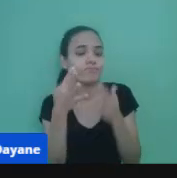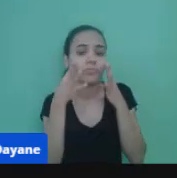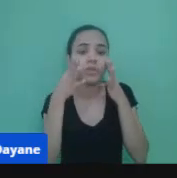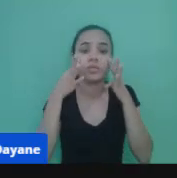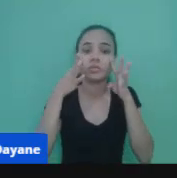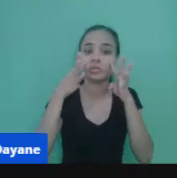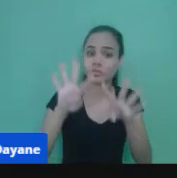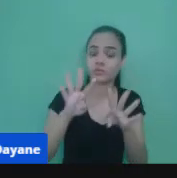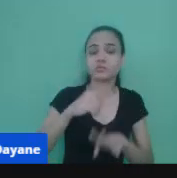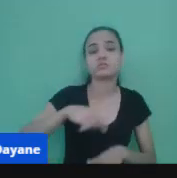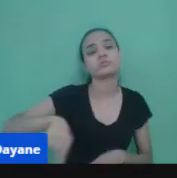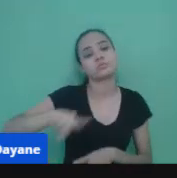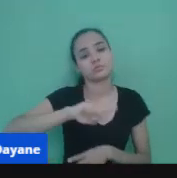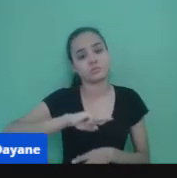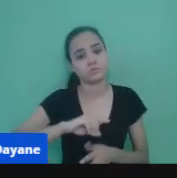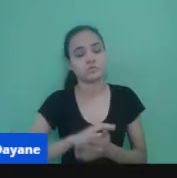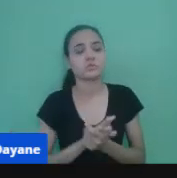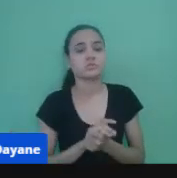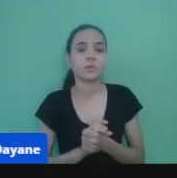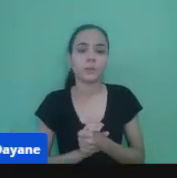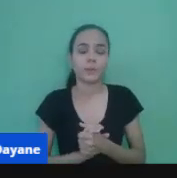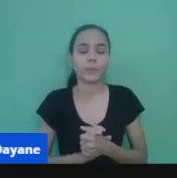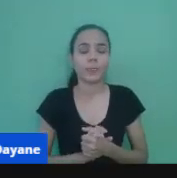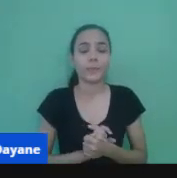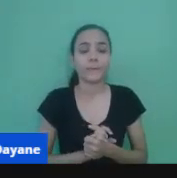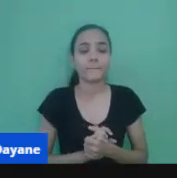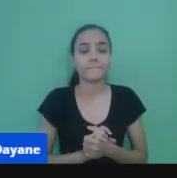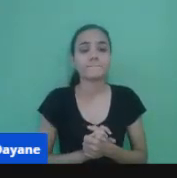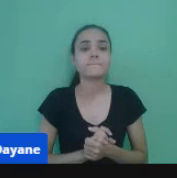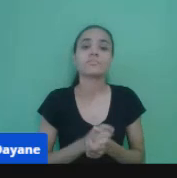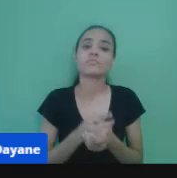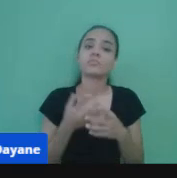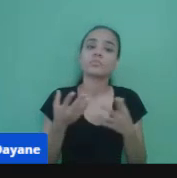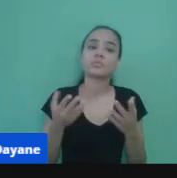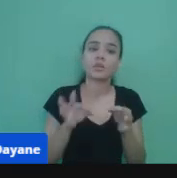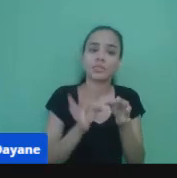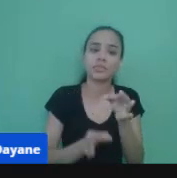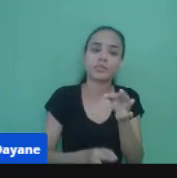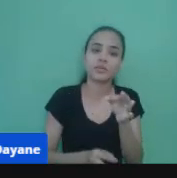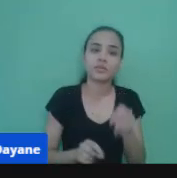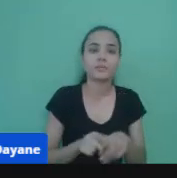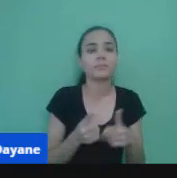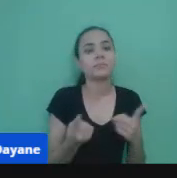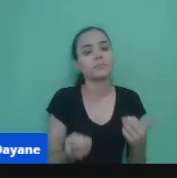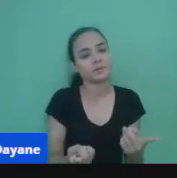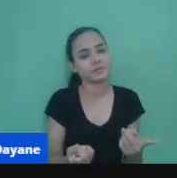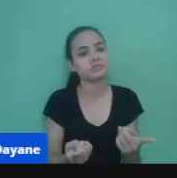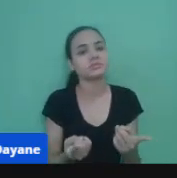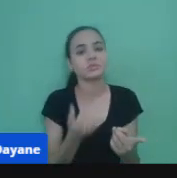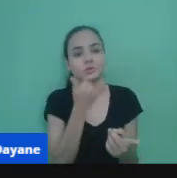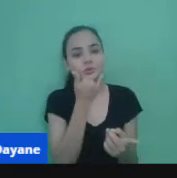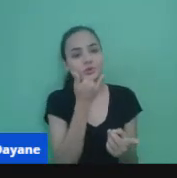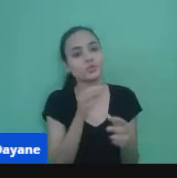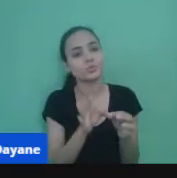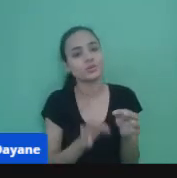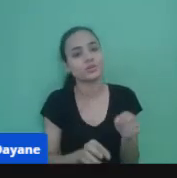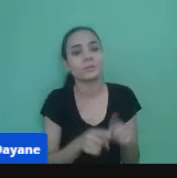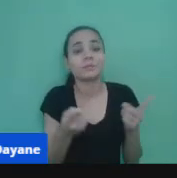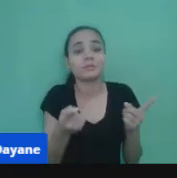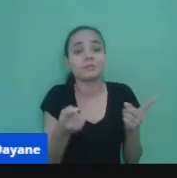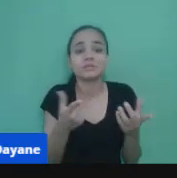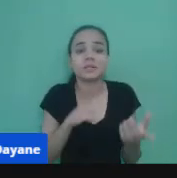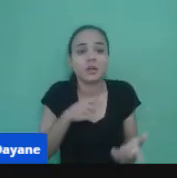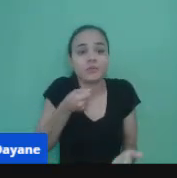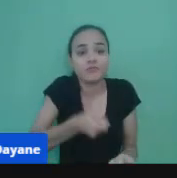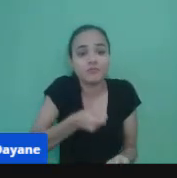extensão, mas é um tema que exigiu da gente uma pesquisa, e a gente vai pesquisando e vai